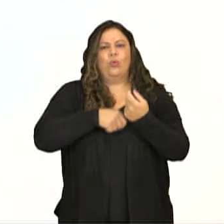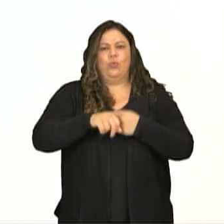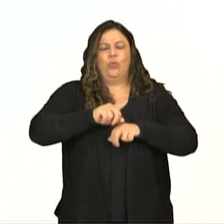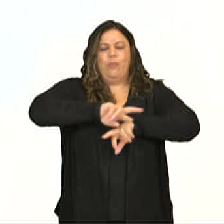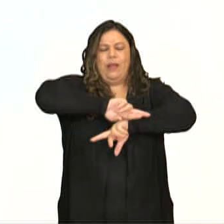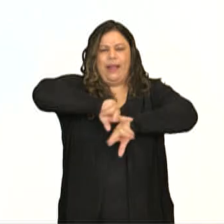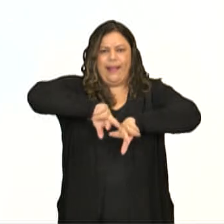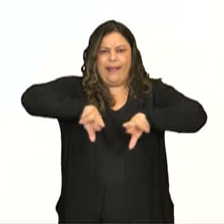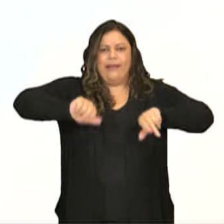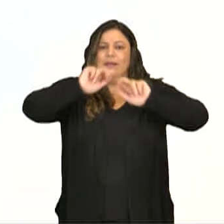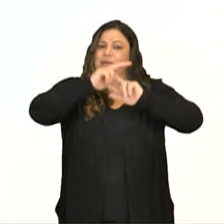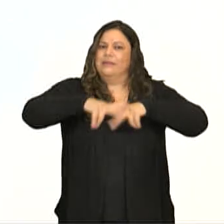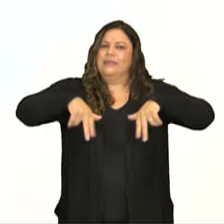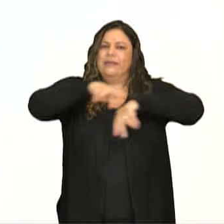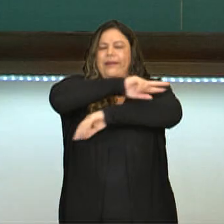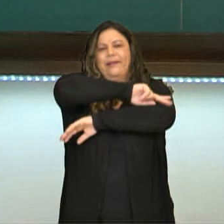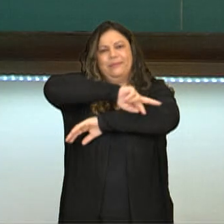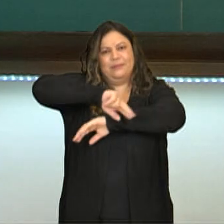entre outros.